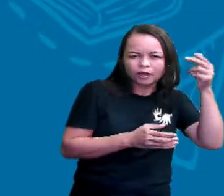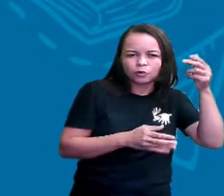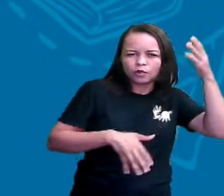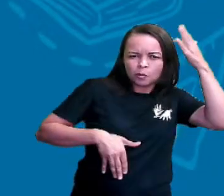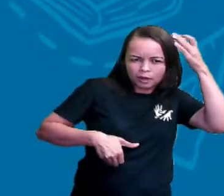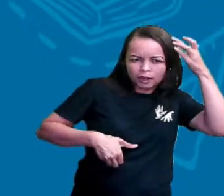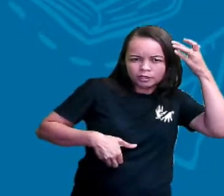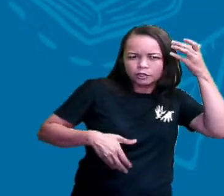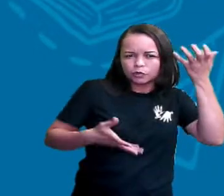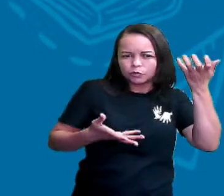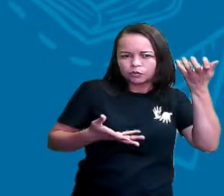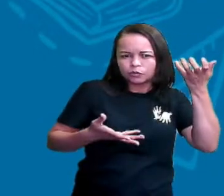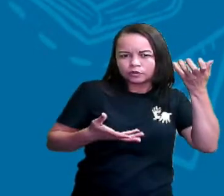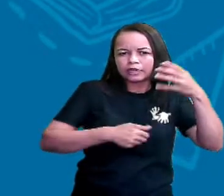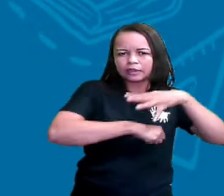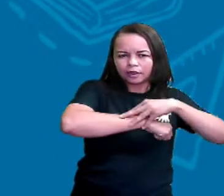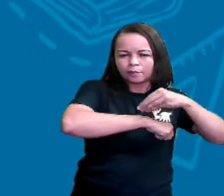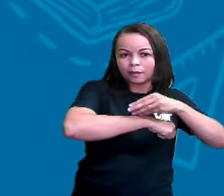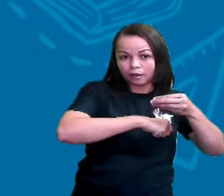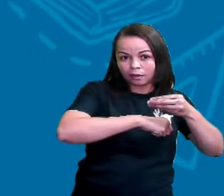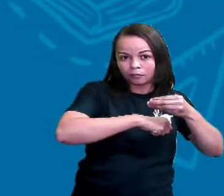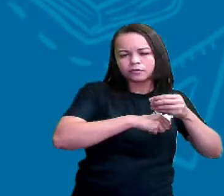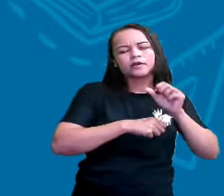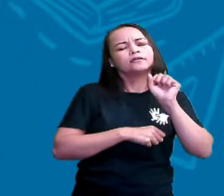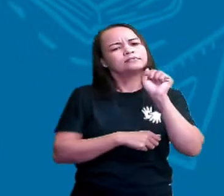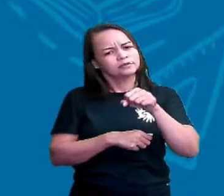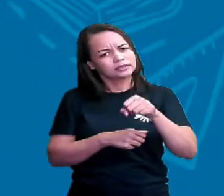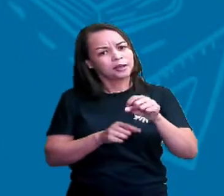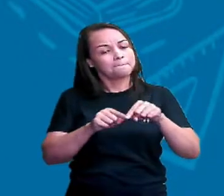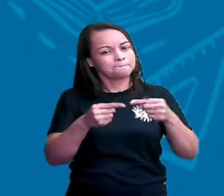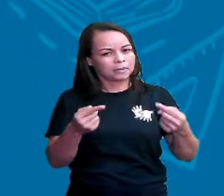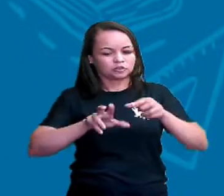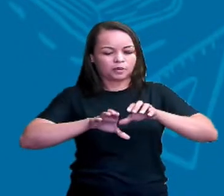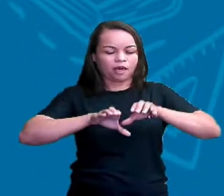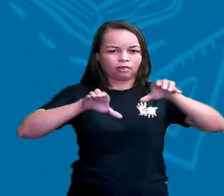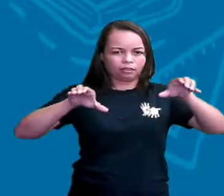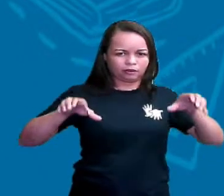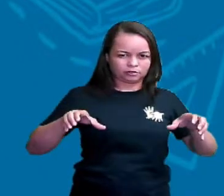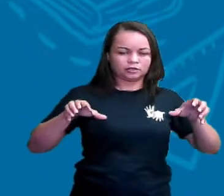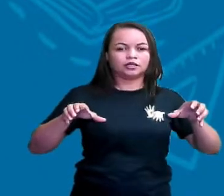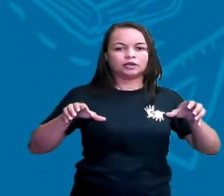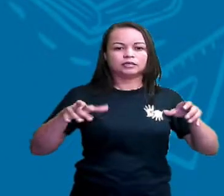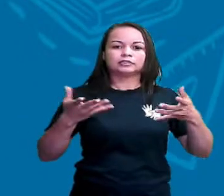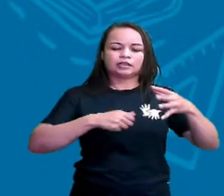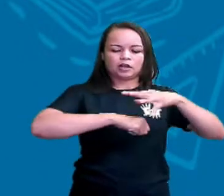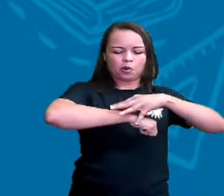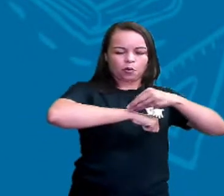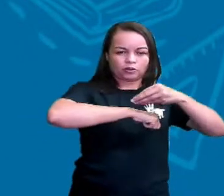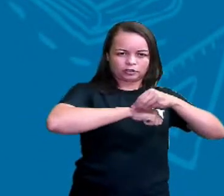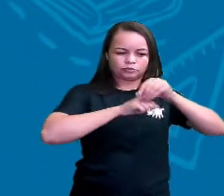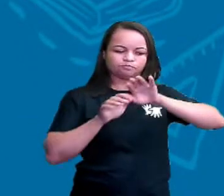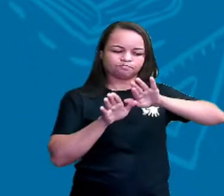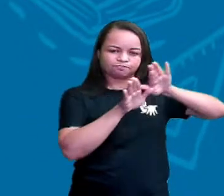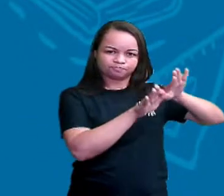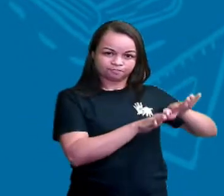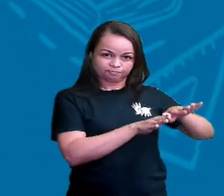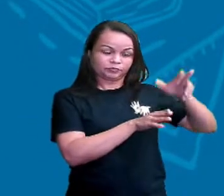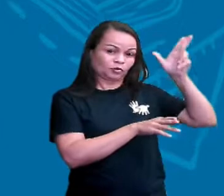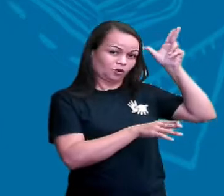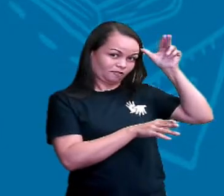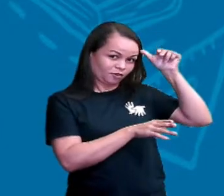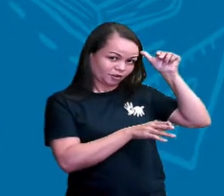poderia colocar, mas para diferenciar, tá certo? Seria justamente a questão do pelo. Portanto, o cavalinho e